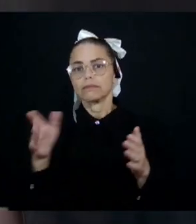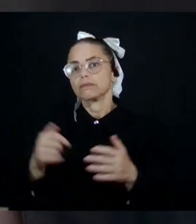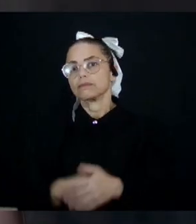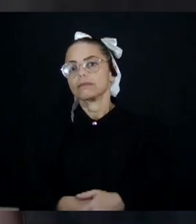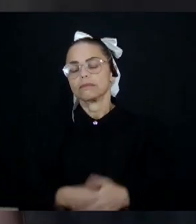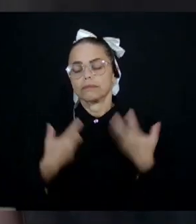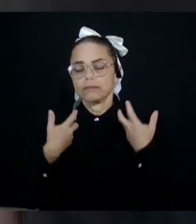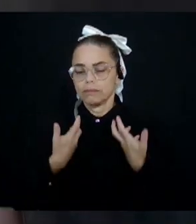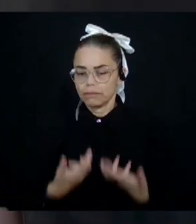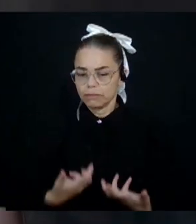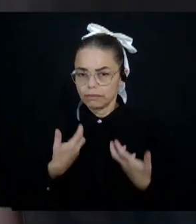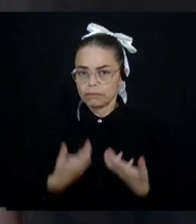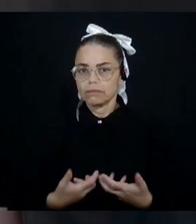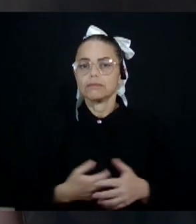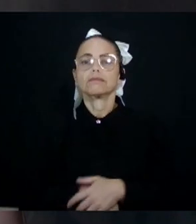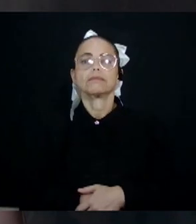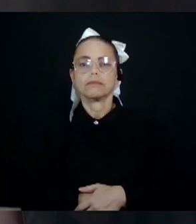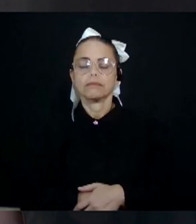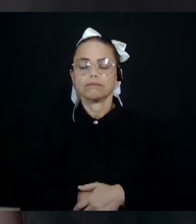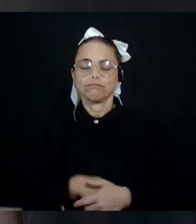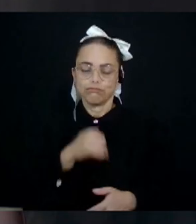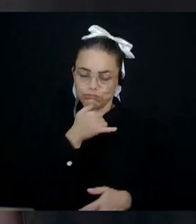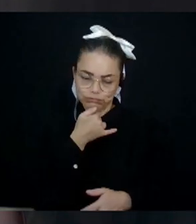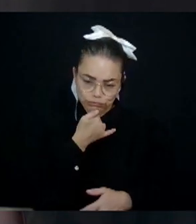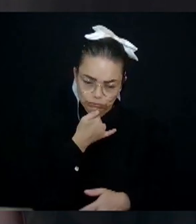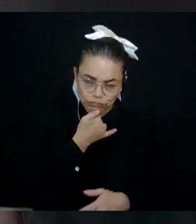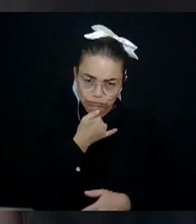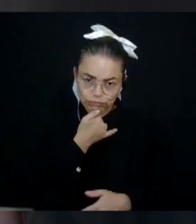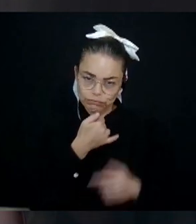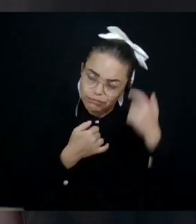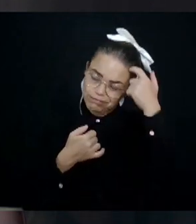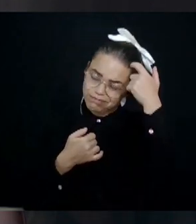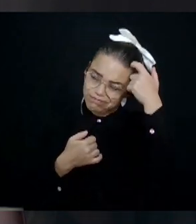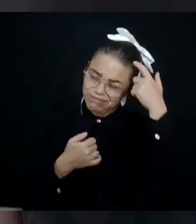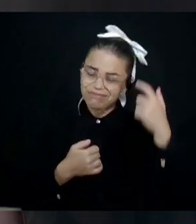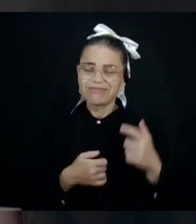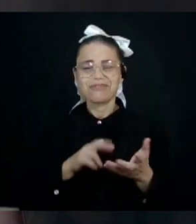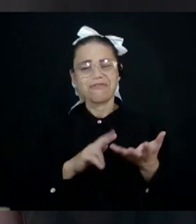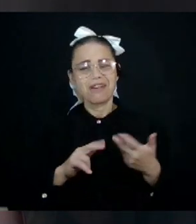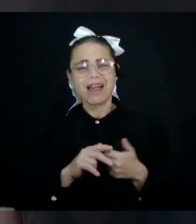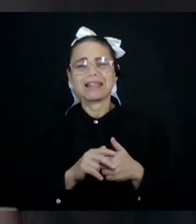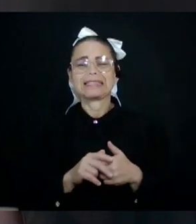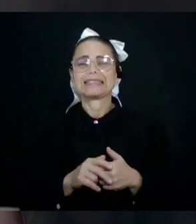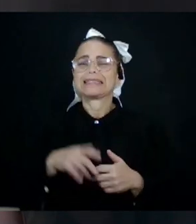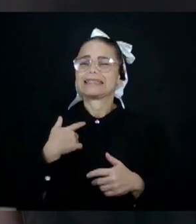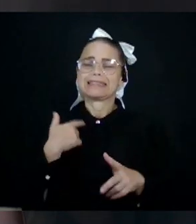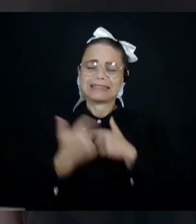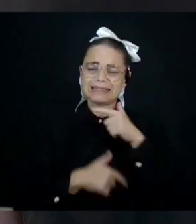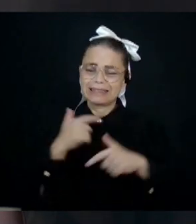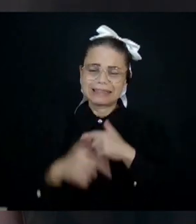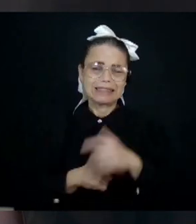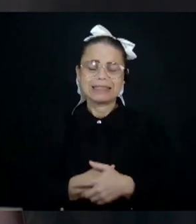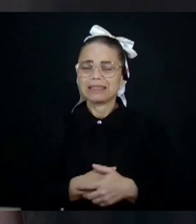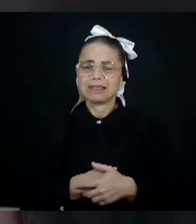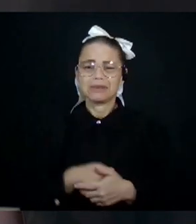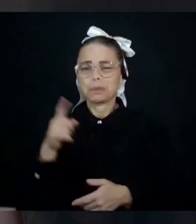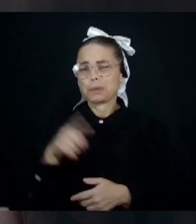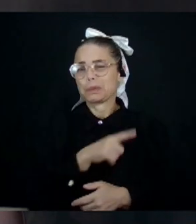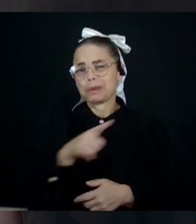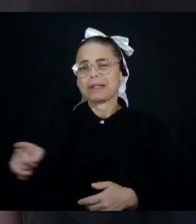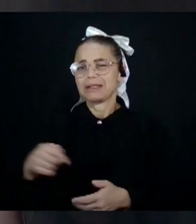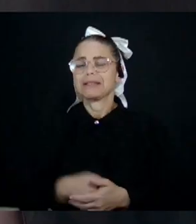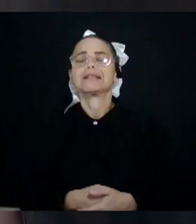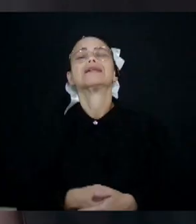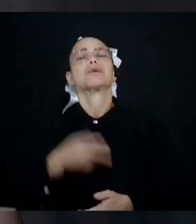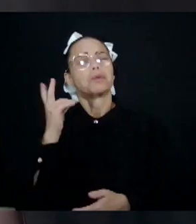cansadas e ainda mais frustradas, né, porque esse acúmulo de tarefas Aham. não foi suspenso nesses momentos de Sim. lazer,